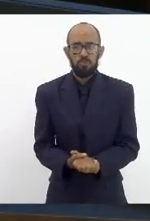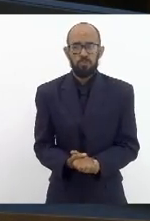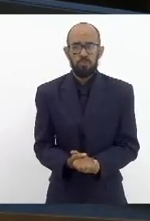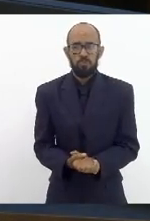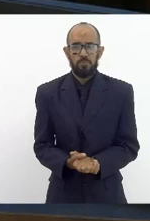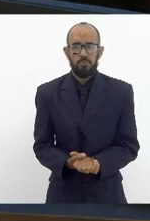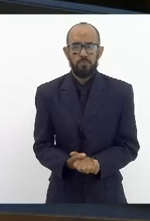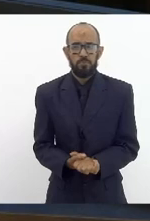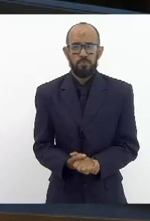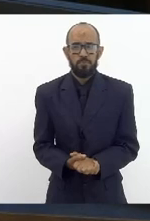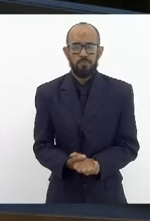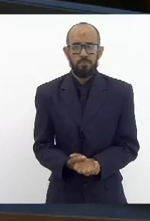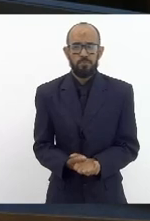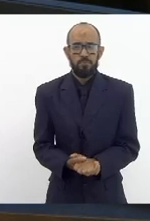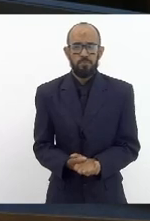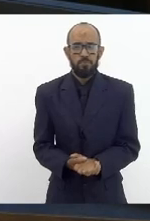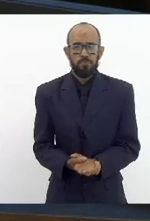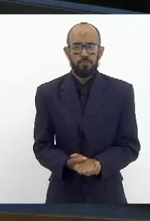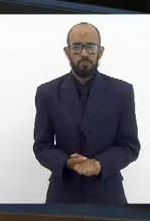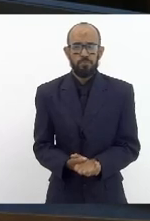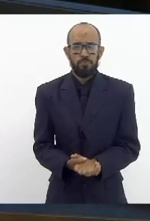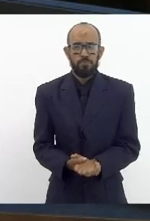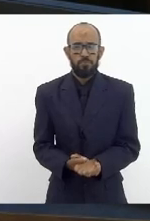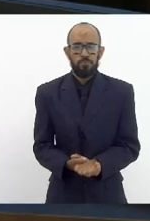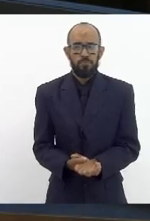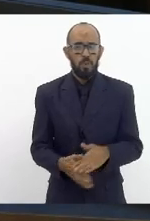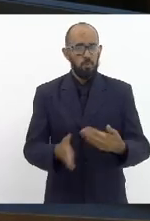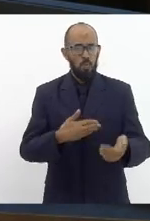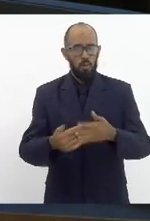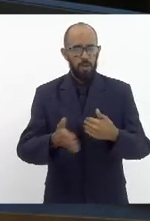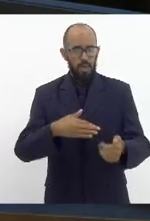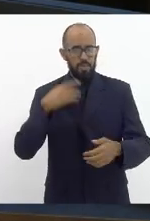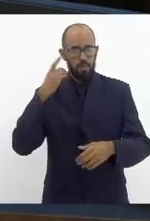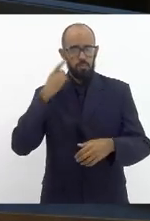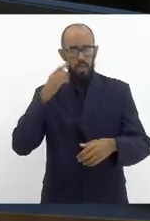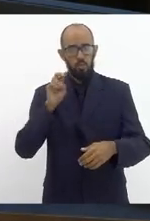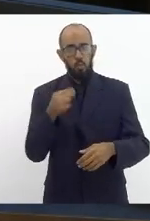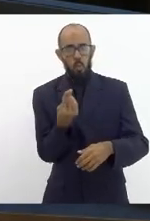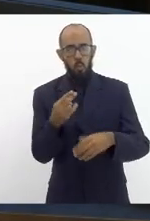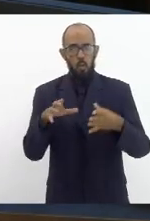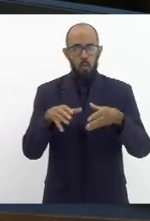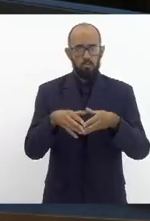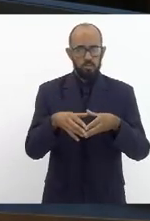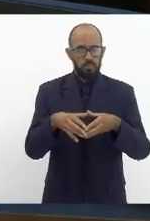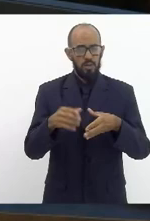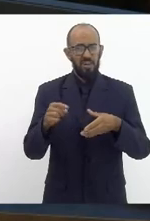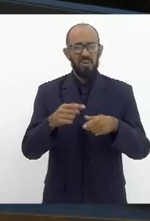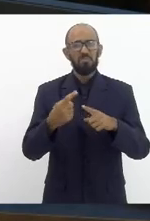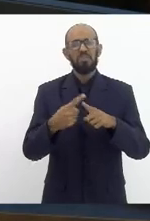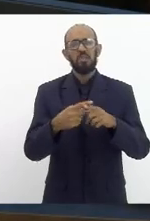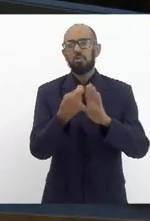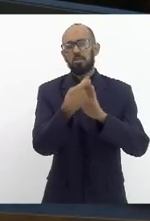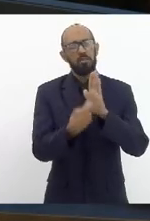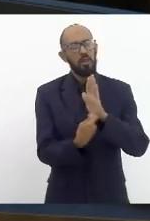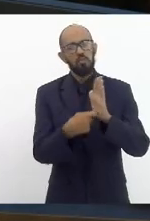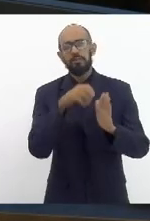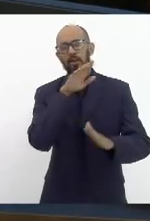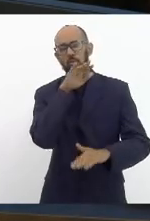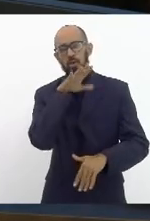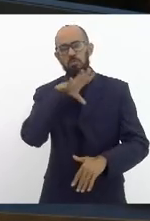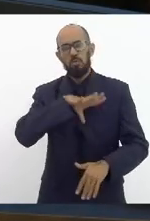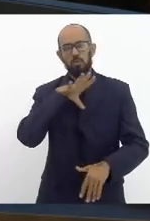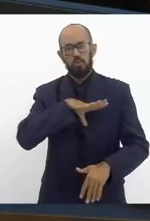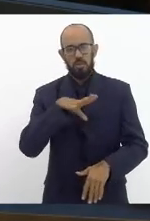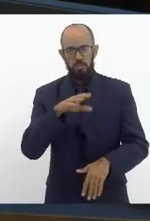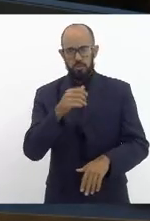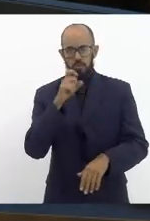aqui, aí fala o seguinte, qualquer deputado ou comissão, ou seja, repete a história, é que o ofício é mal escrito. Eu estou tendo dificuldade.